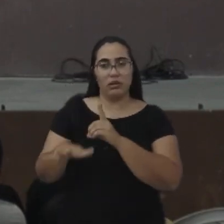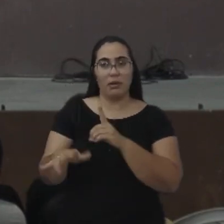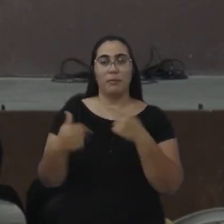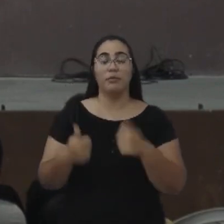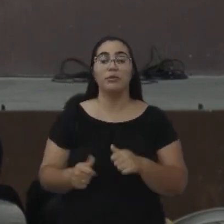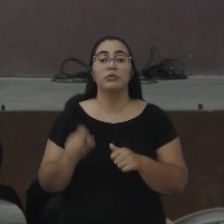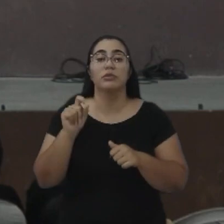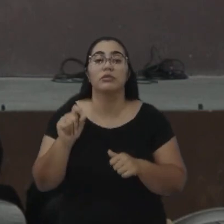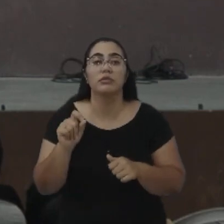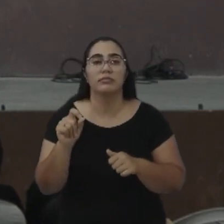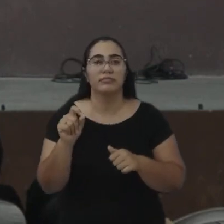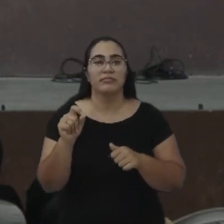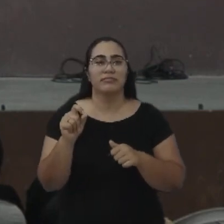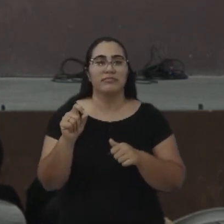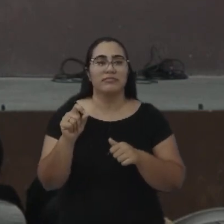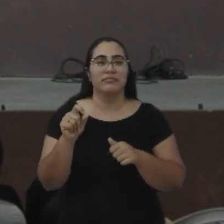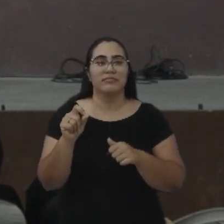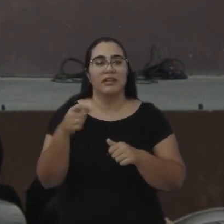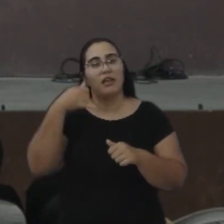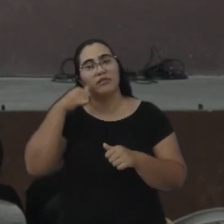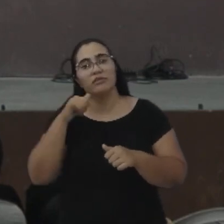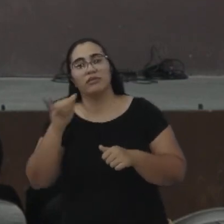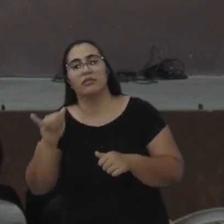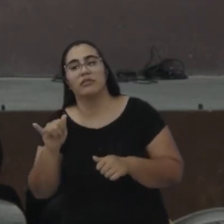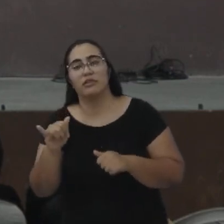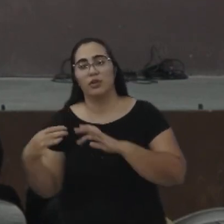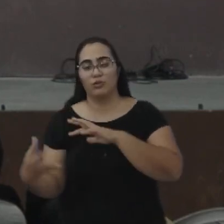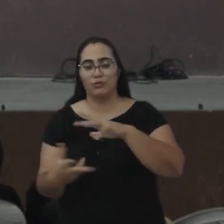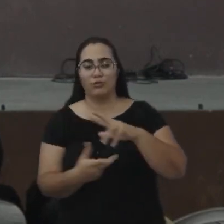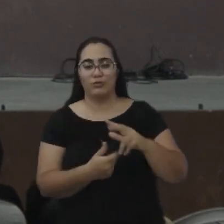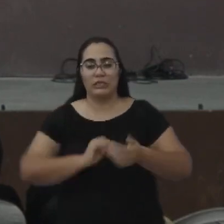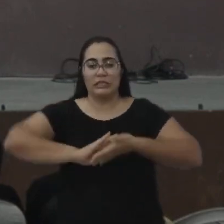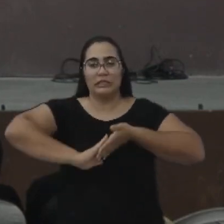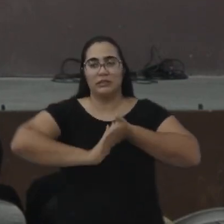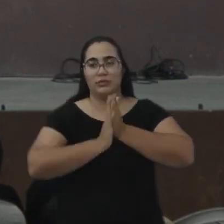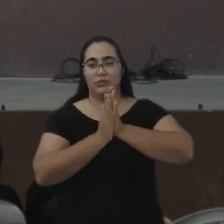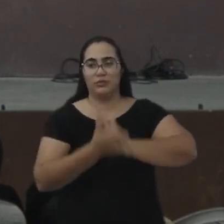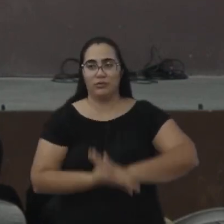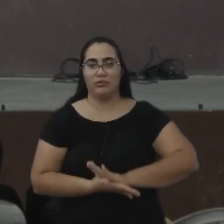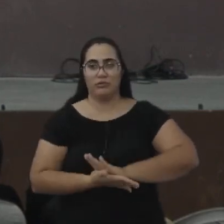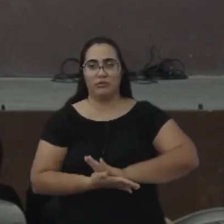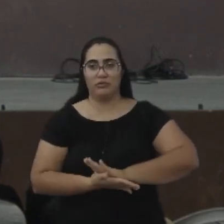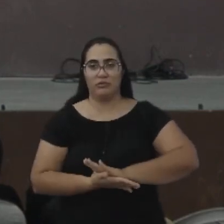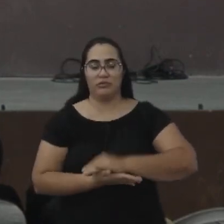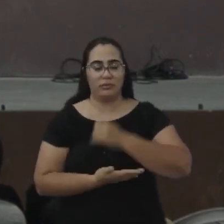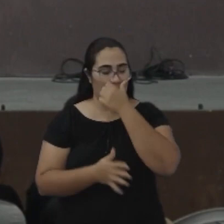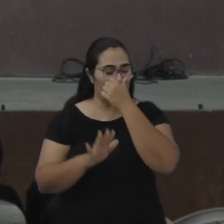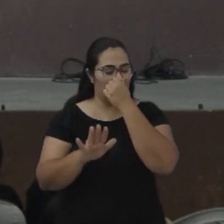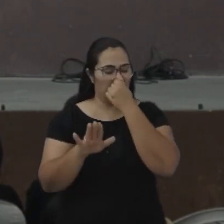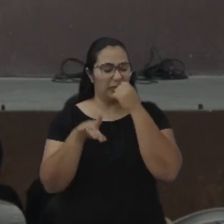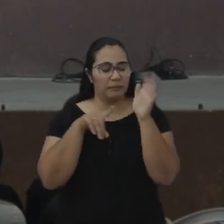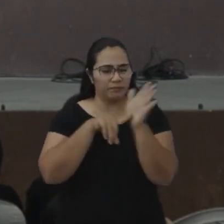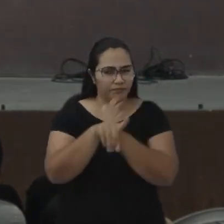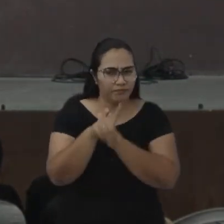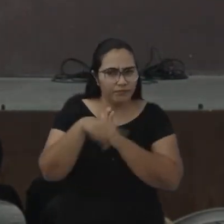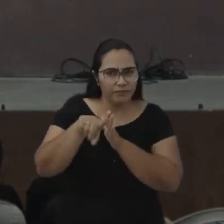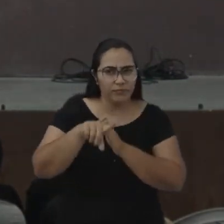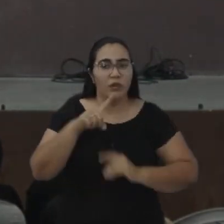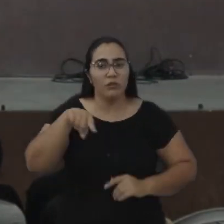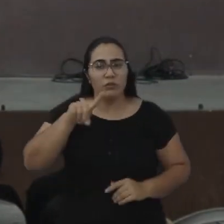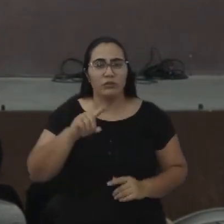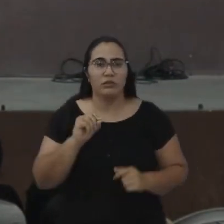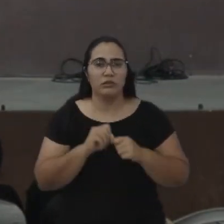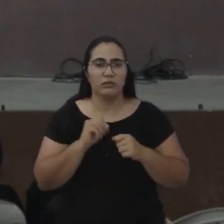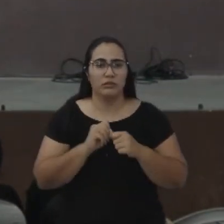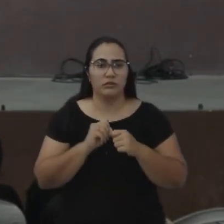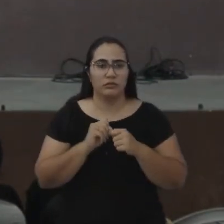conservante que refreia a destruição do pecado. Deixa eu te fazer uma pergunta. Você causa esse efeito